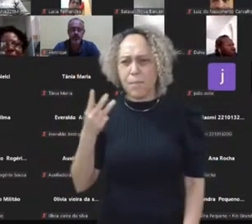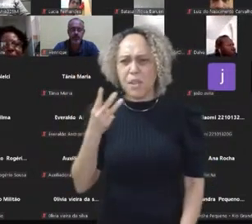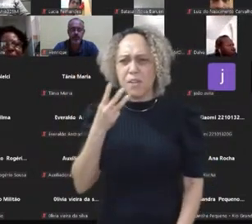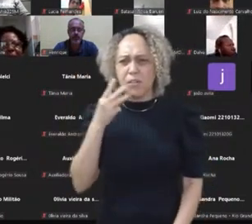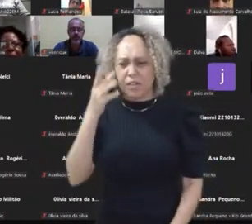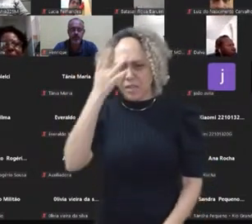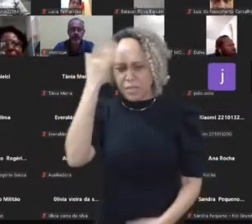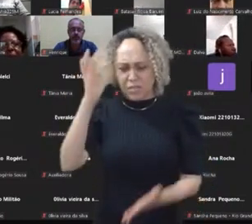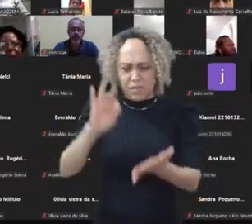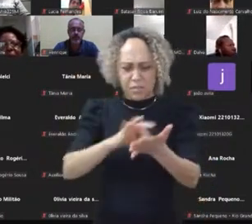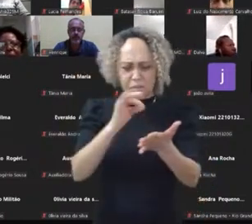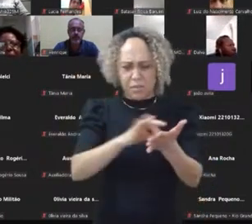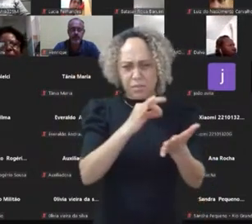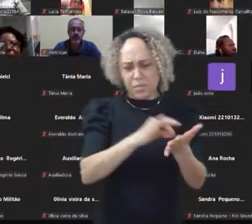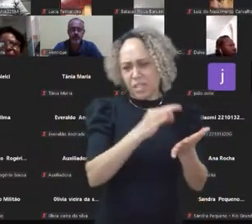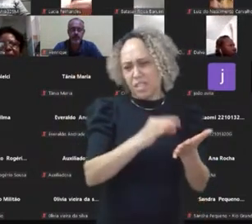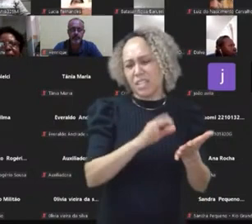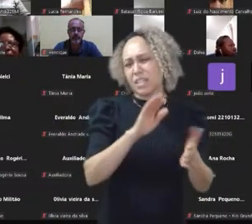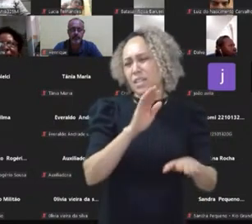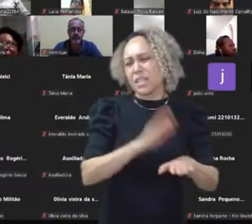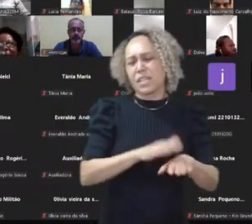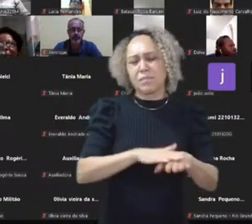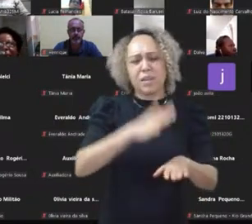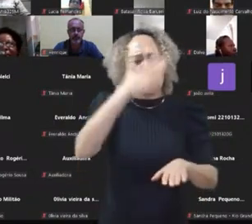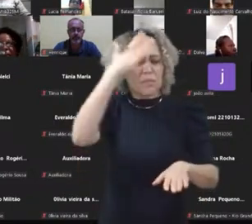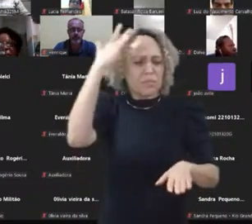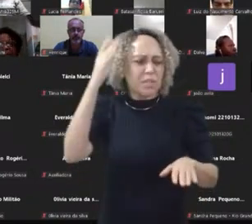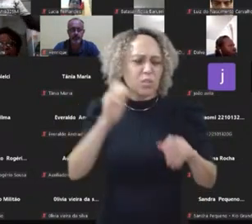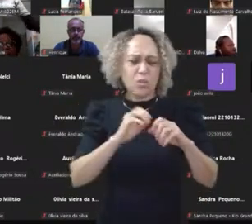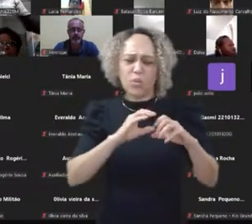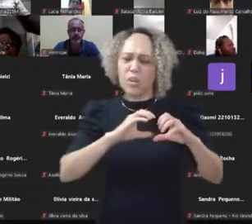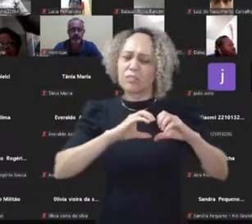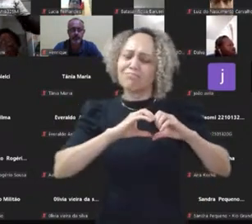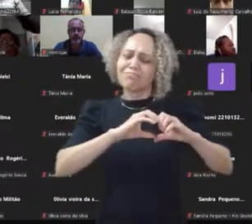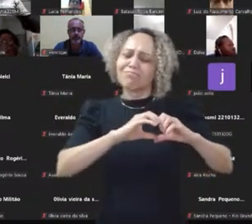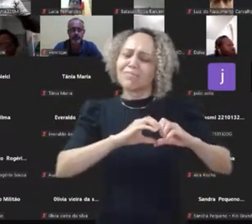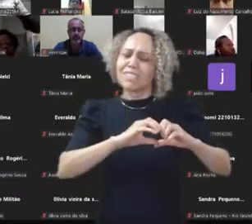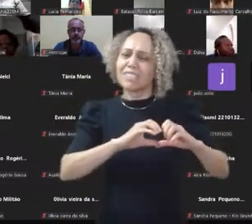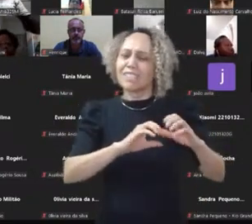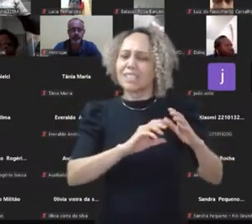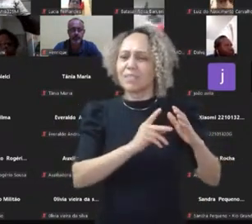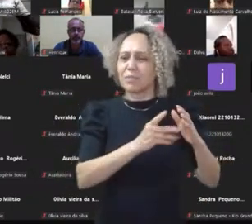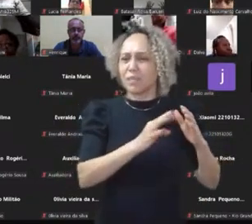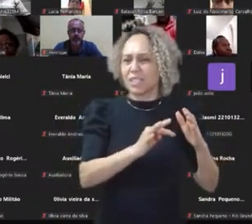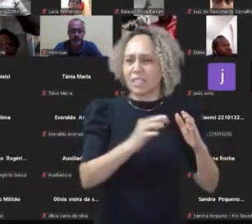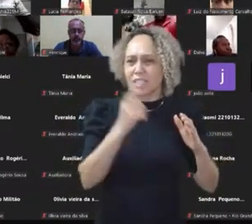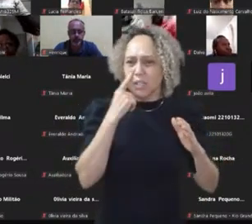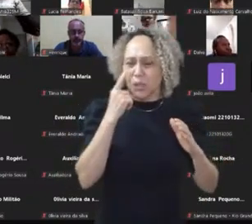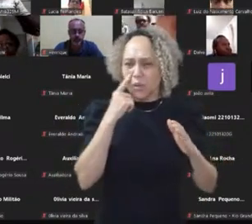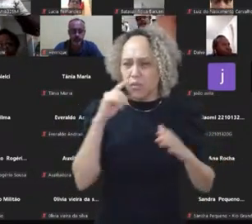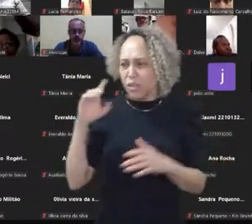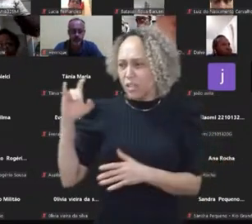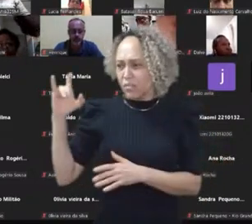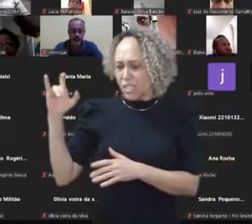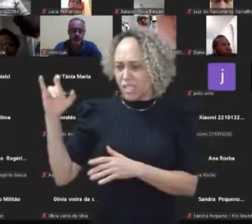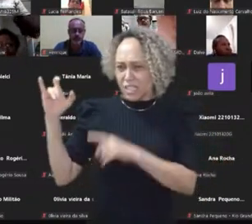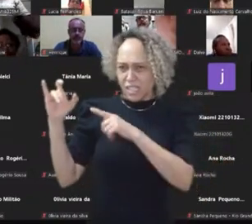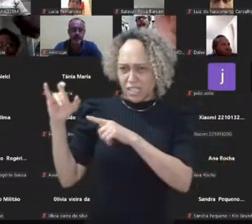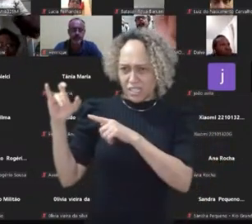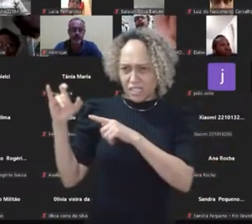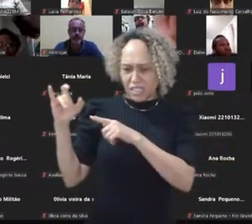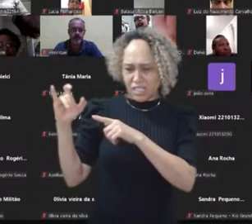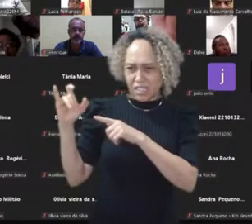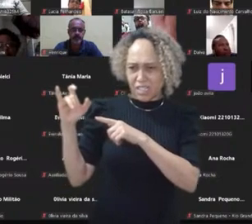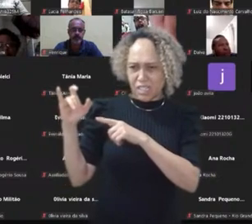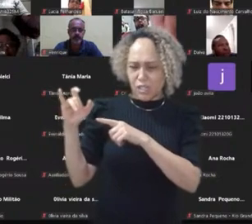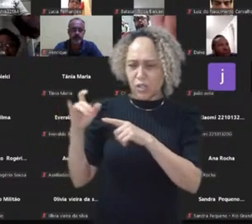muito mais e muito mais pode multiplicar isso aí olhei o Instagram do PT tem 1 milhão de seguidores ou seja tem muito mais gente filiada e